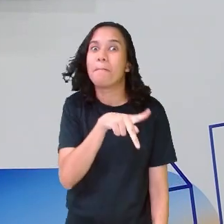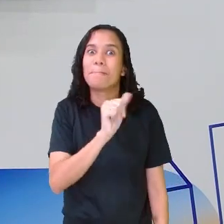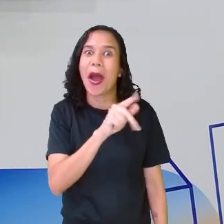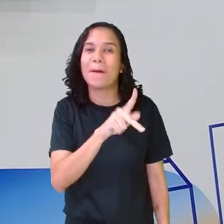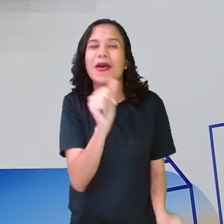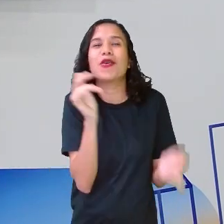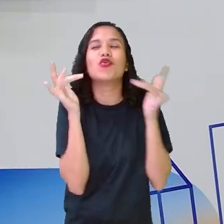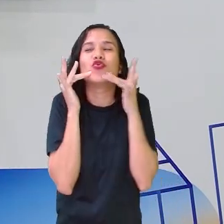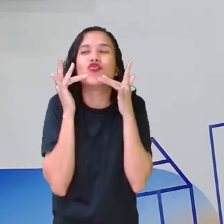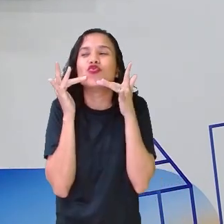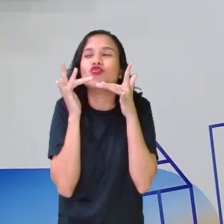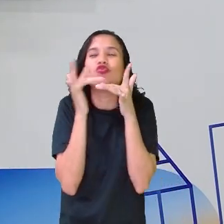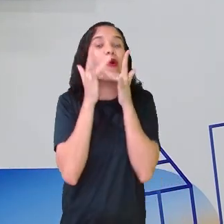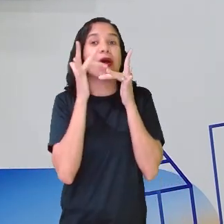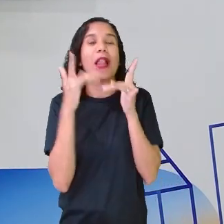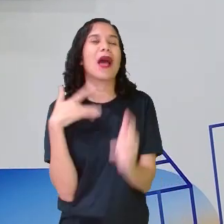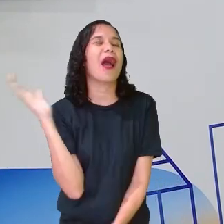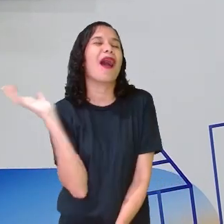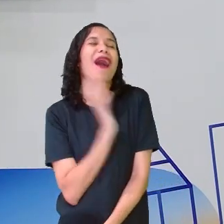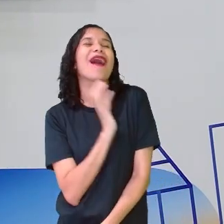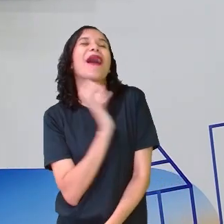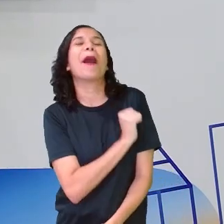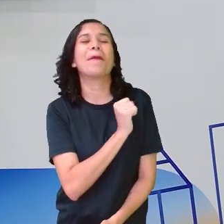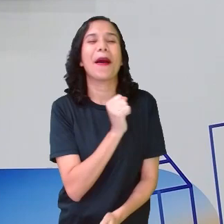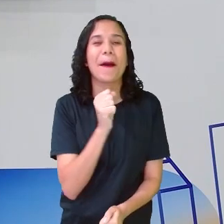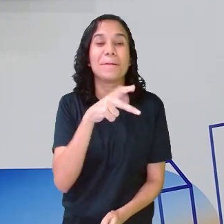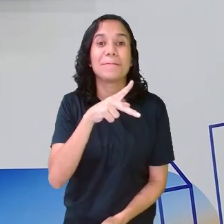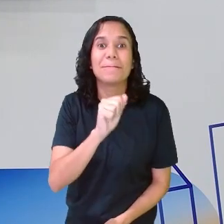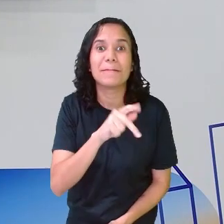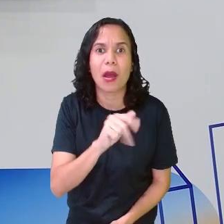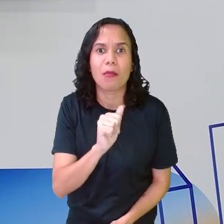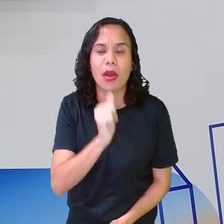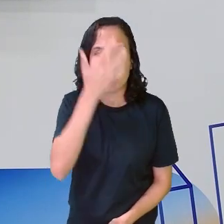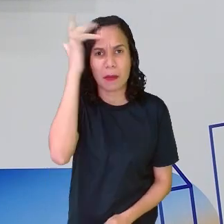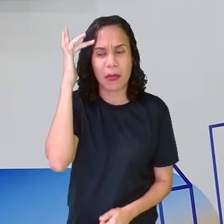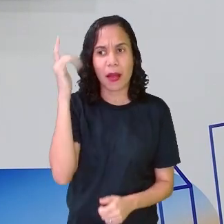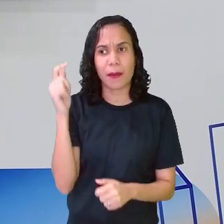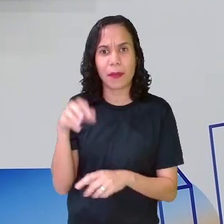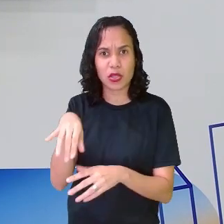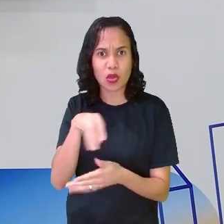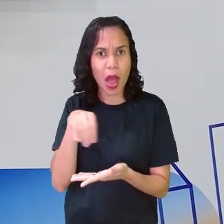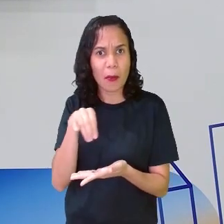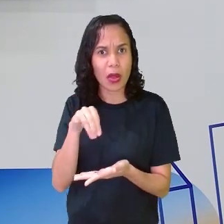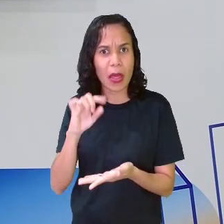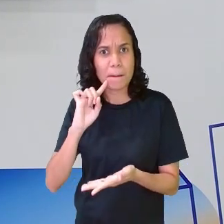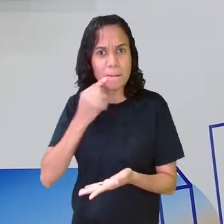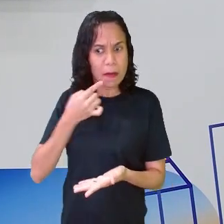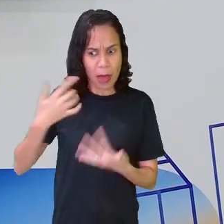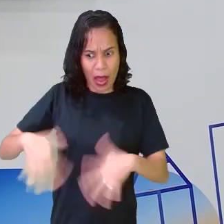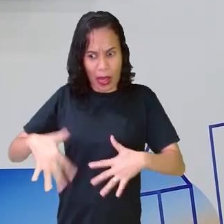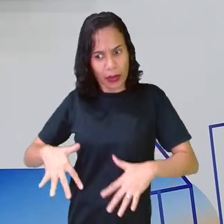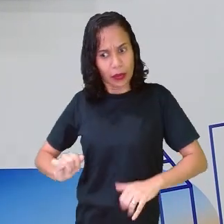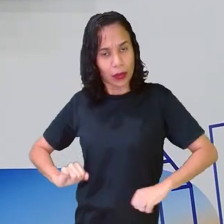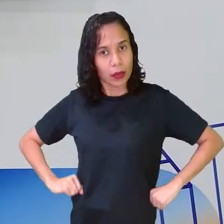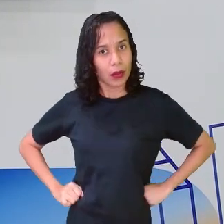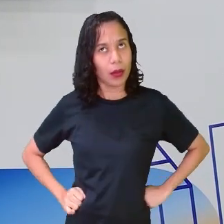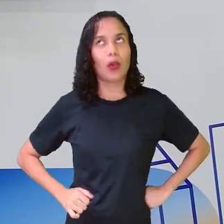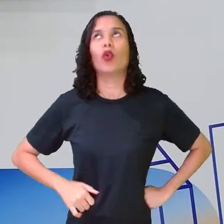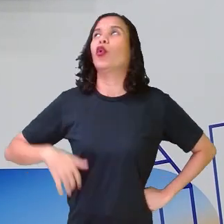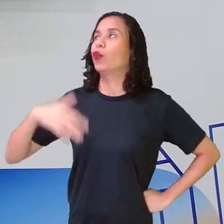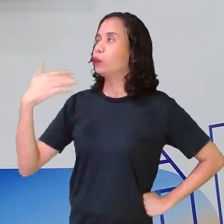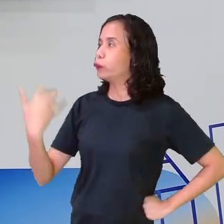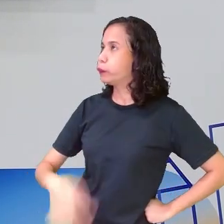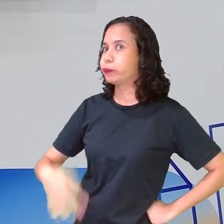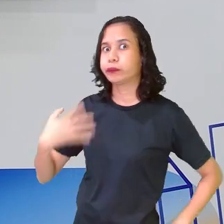Papa. Dizem que ela adora papa, mas que algumas pessoas colocam pimenta na papa. Aí